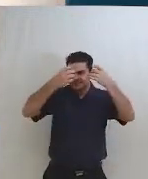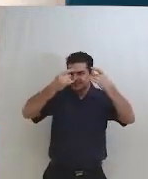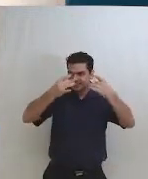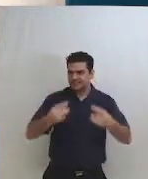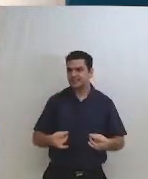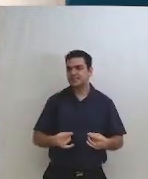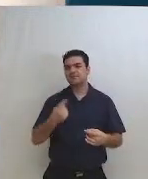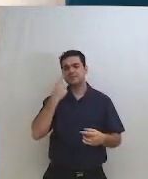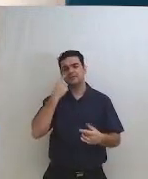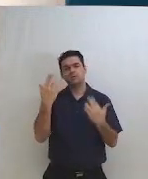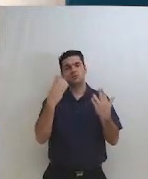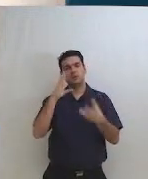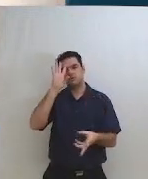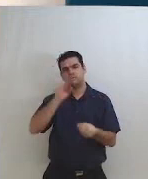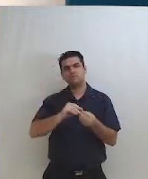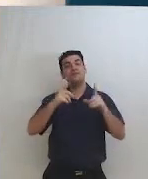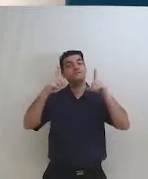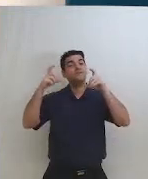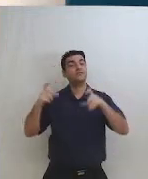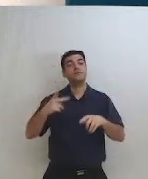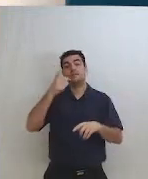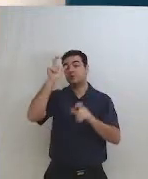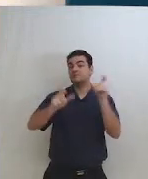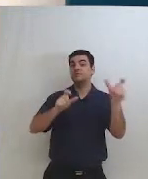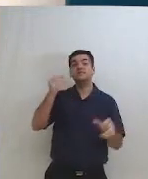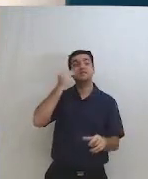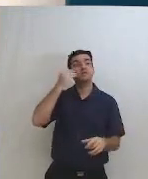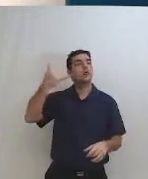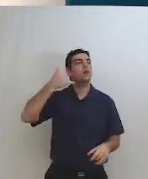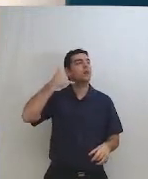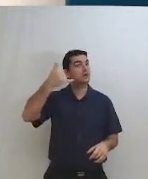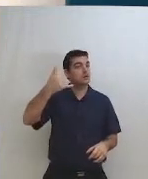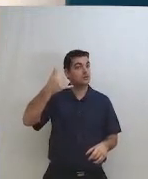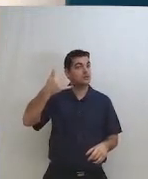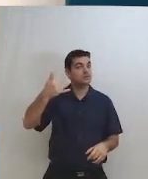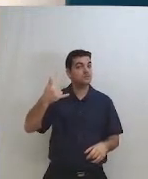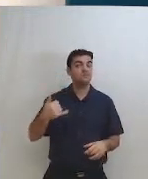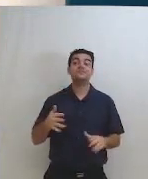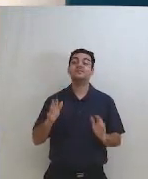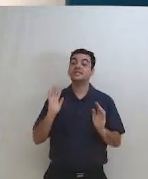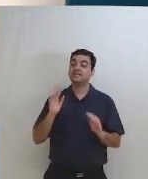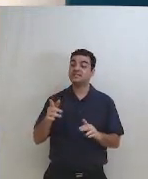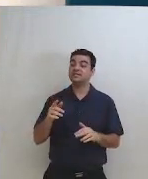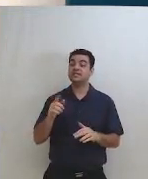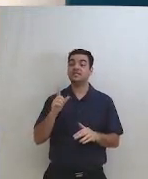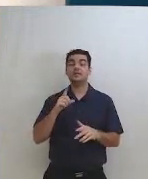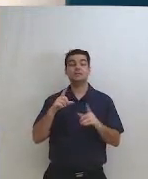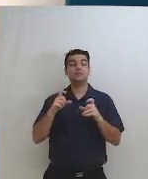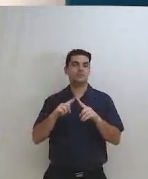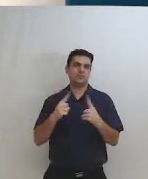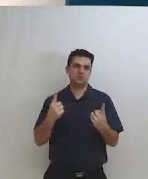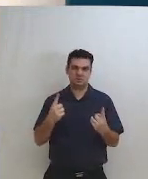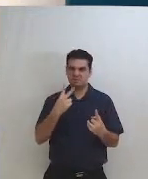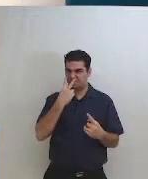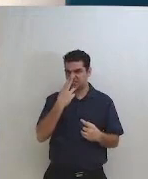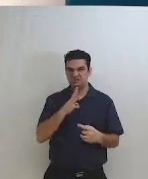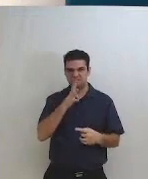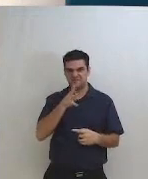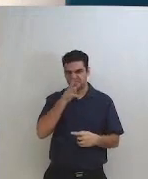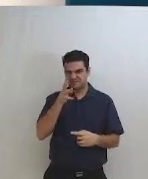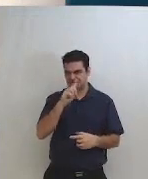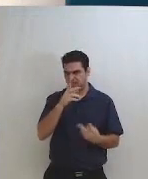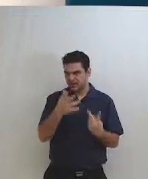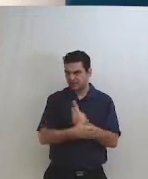de imagens dos indivíduos comunicando-se por celulares, conforme transcrito no acordo. Não havendo falar em motivação inadequada, eu faço a